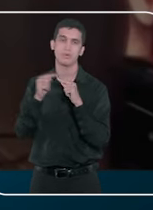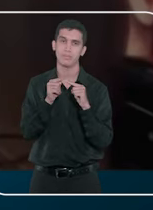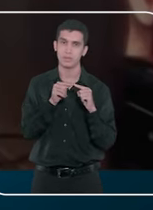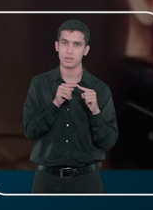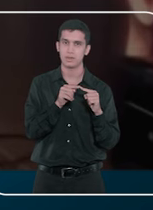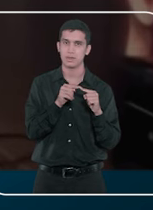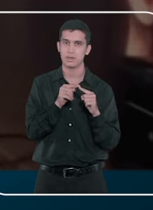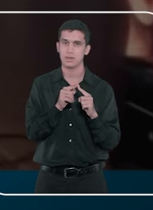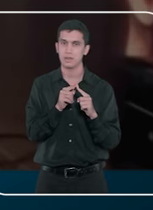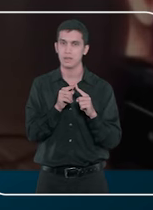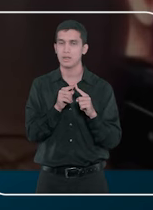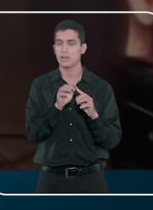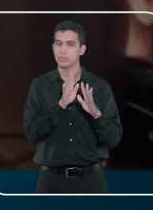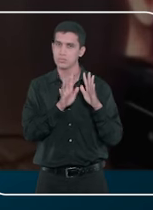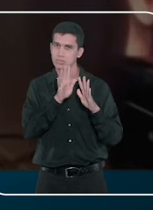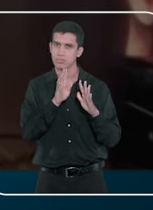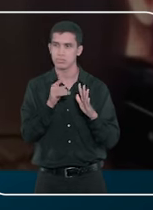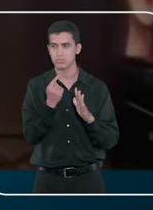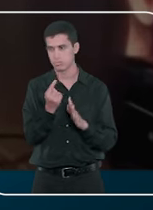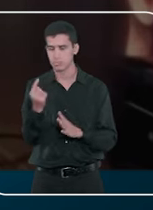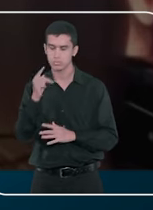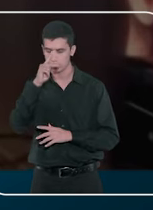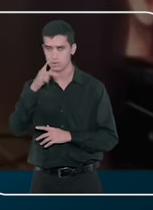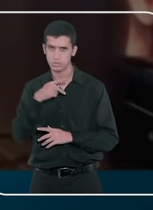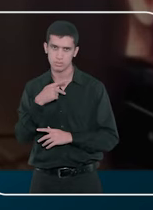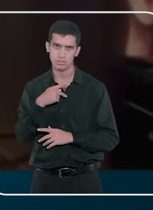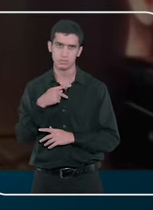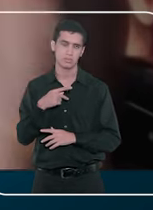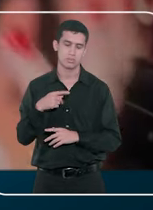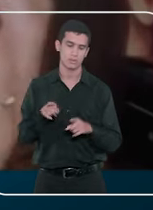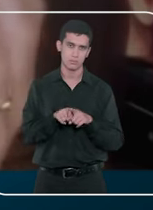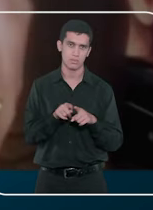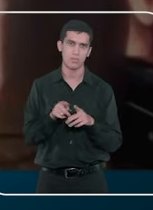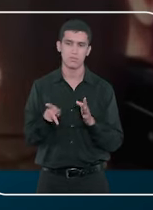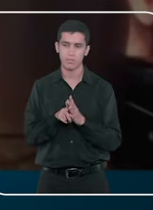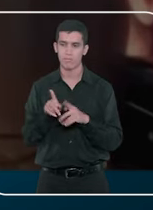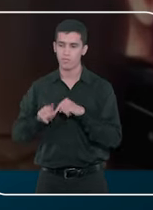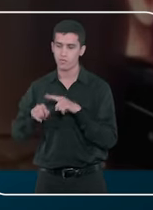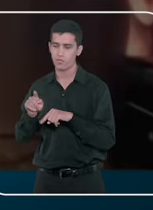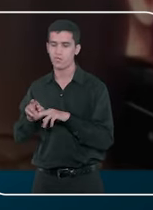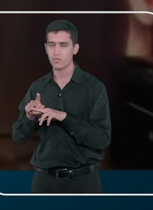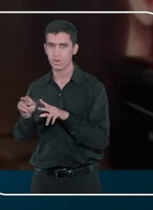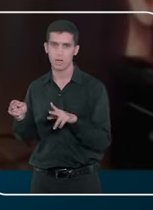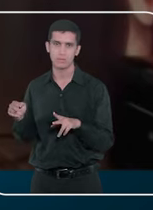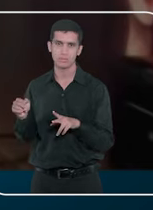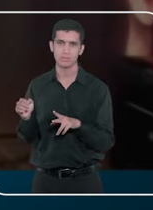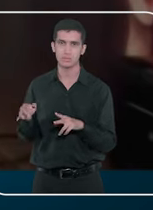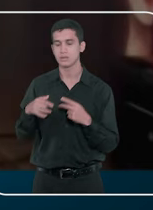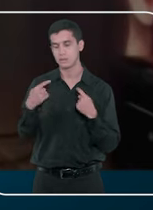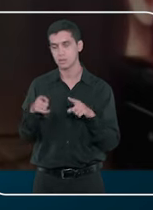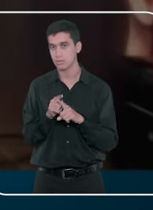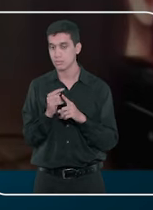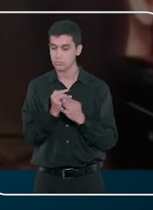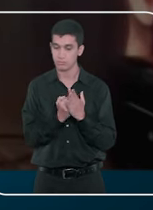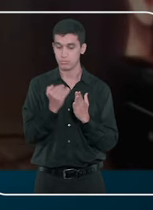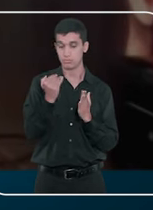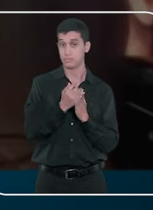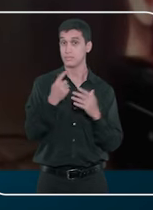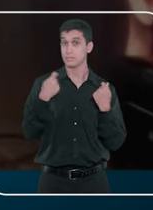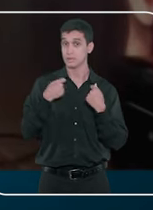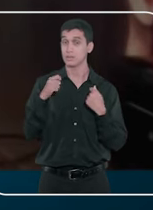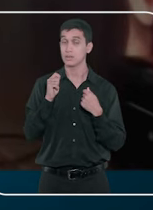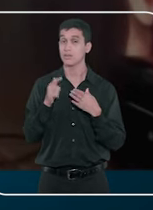às cautelares pessoais, às cautelares patrimoniais, também eleva a necessidade da